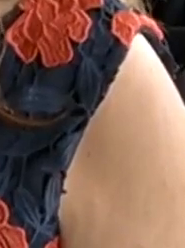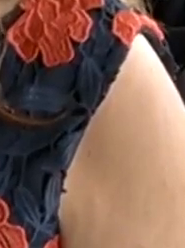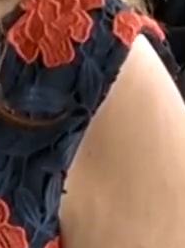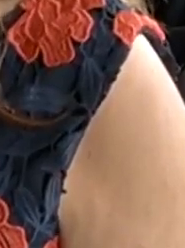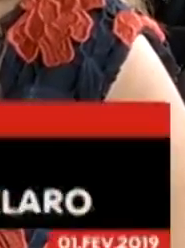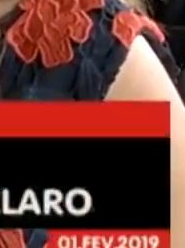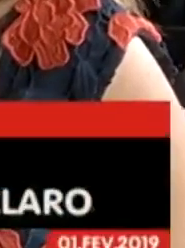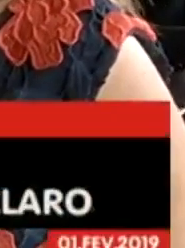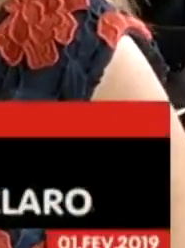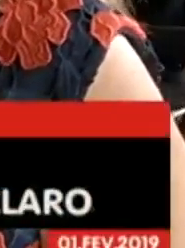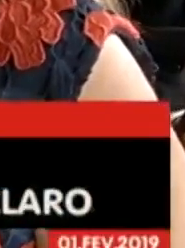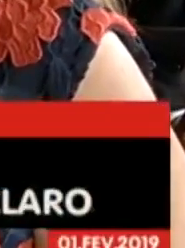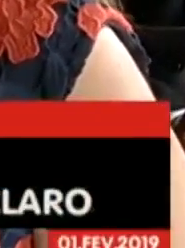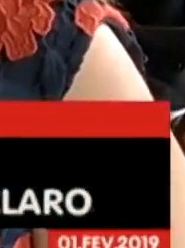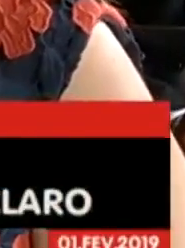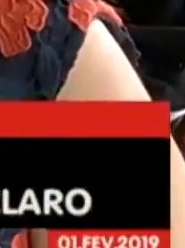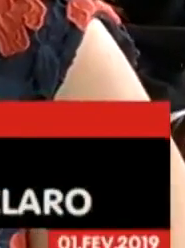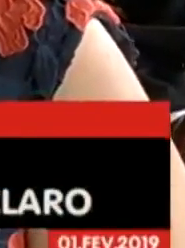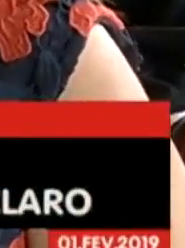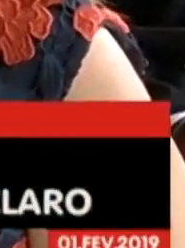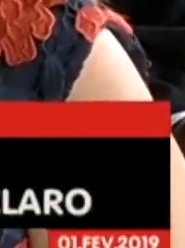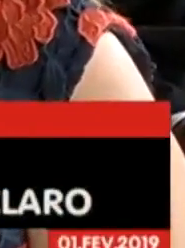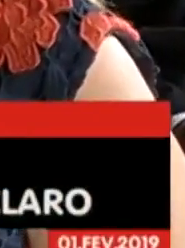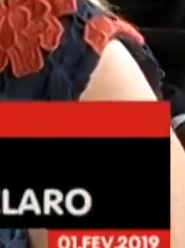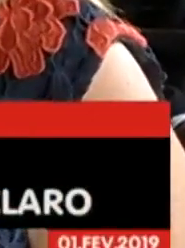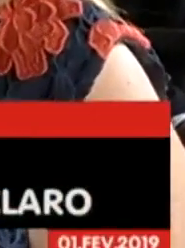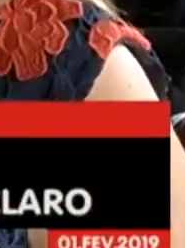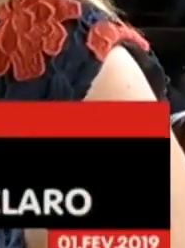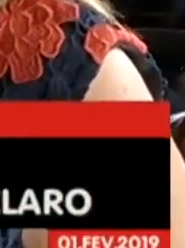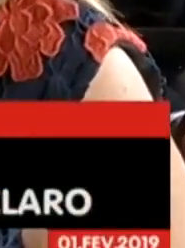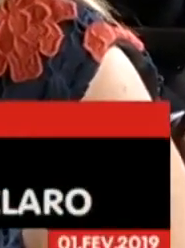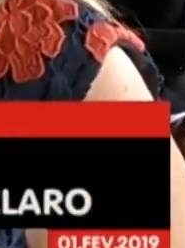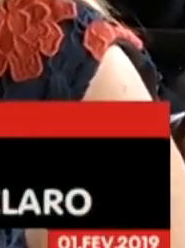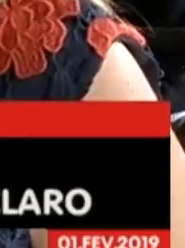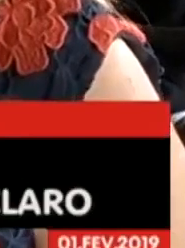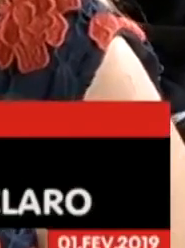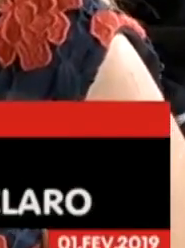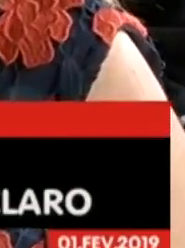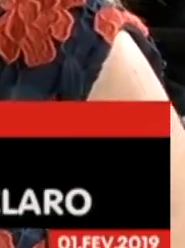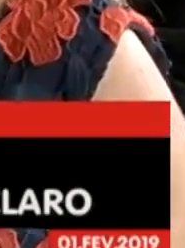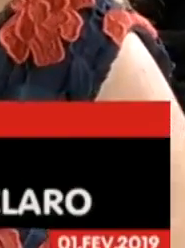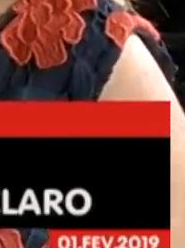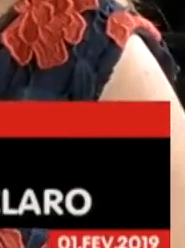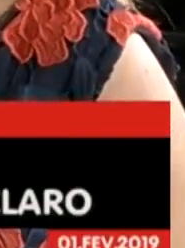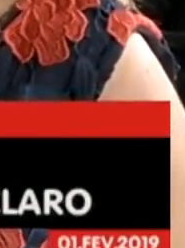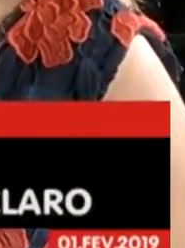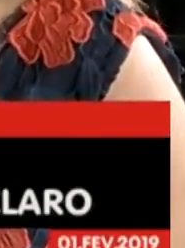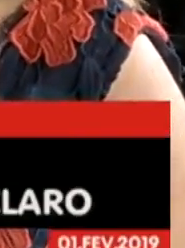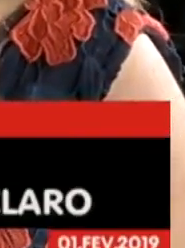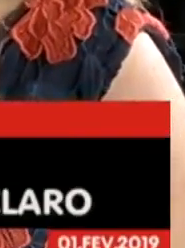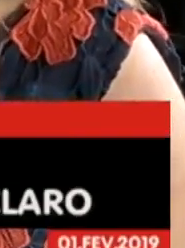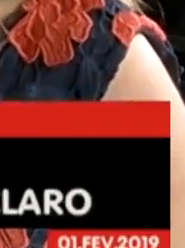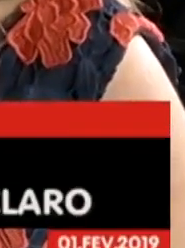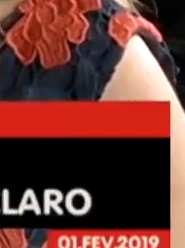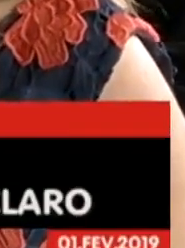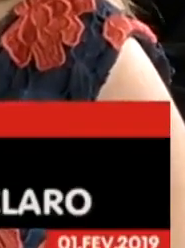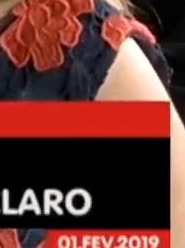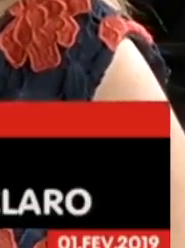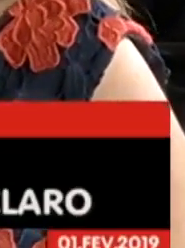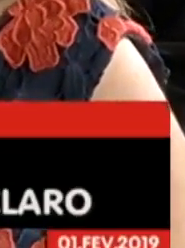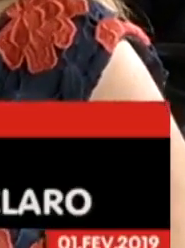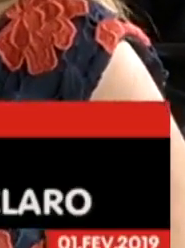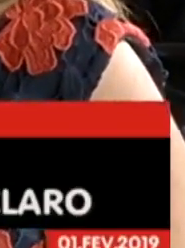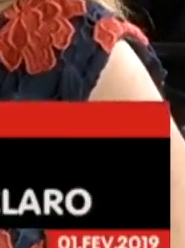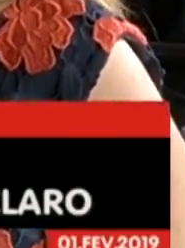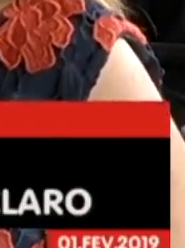uma dificuldade muito grande. Então eu queria deixar uma mensagem a todos os deputados que, mesmo com toda